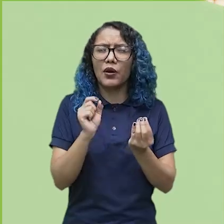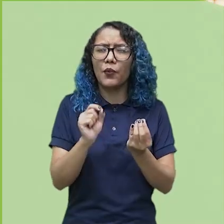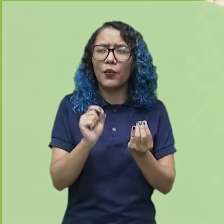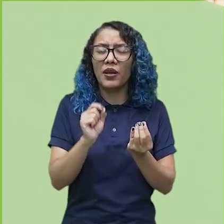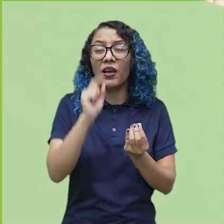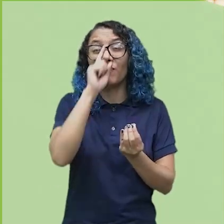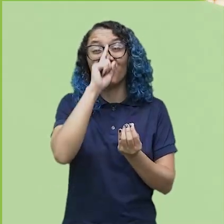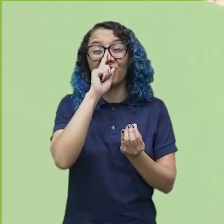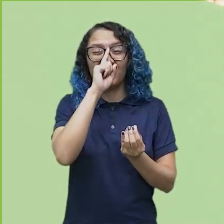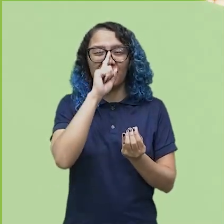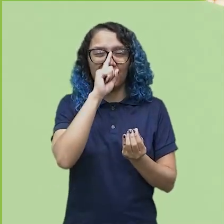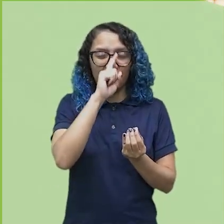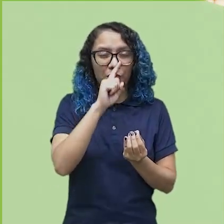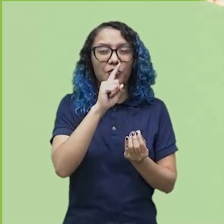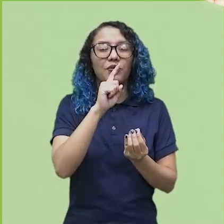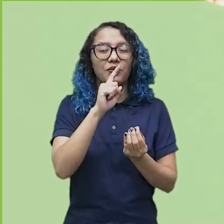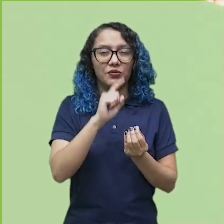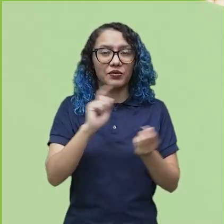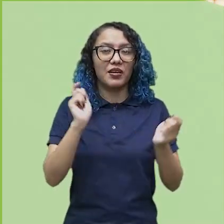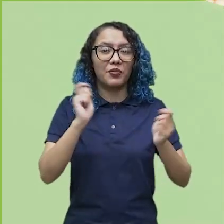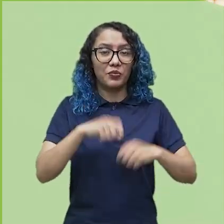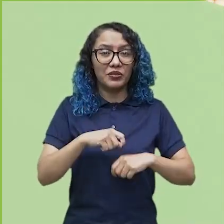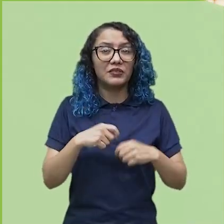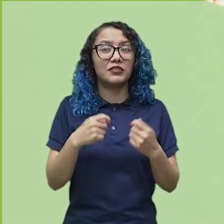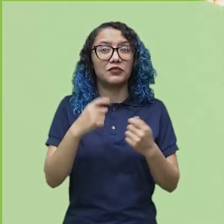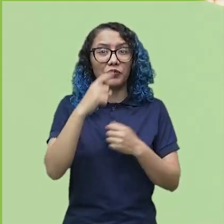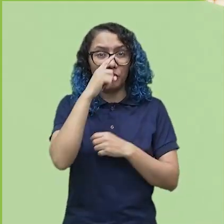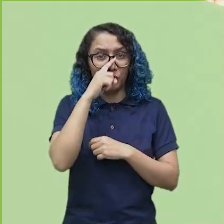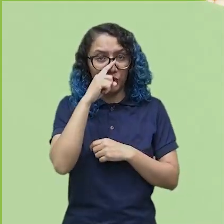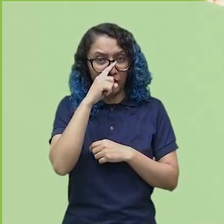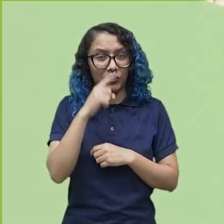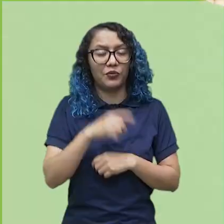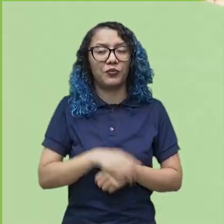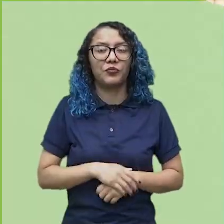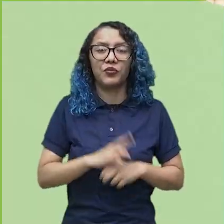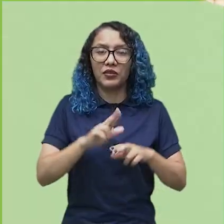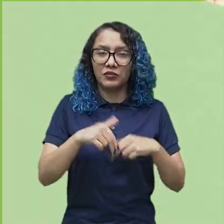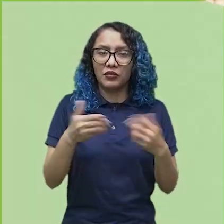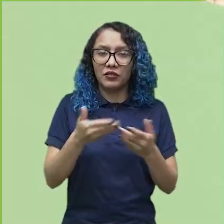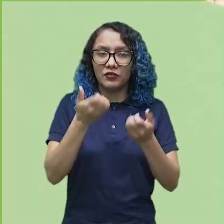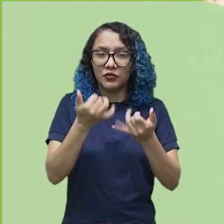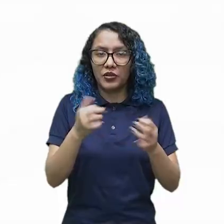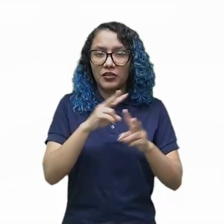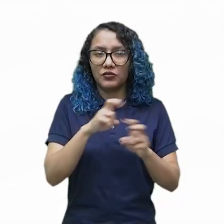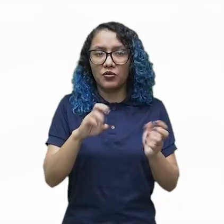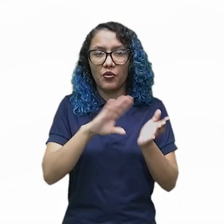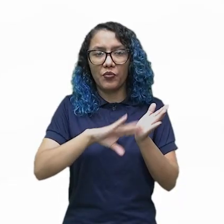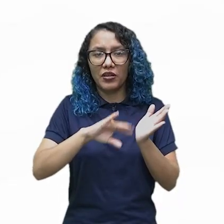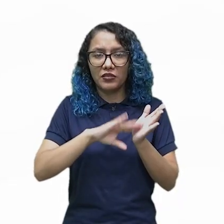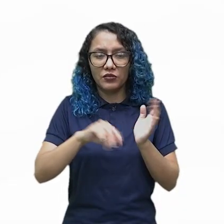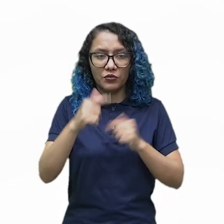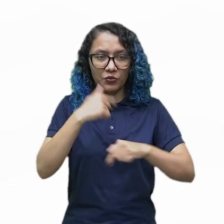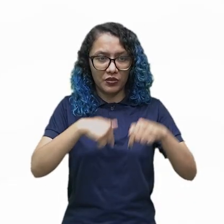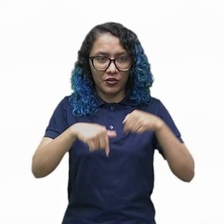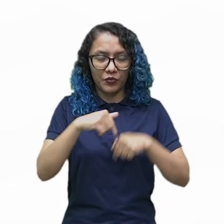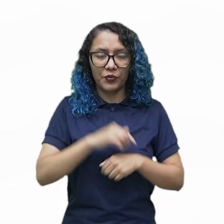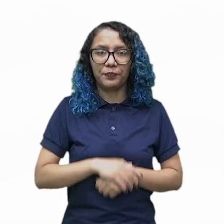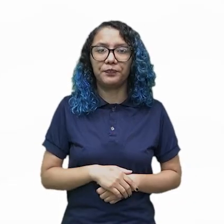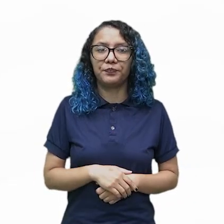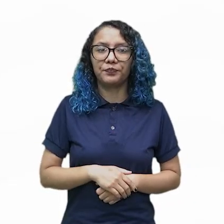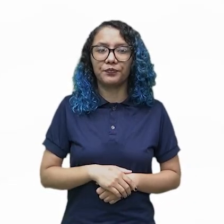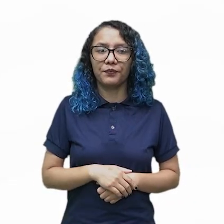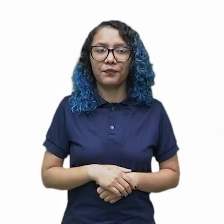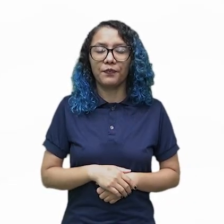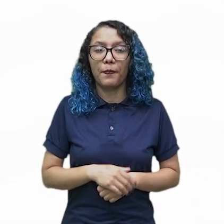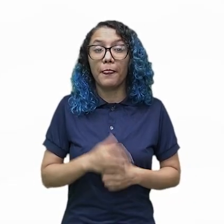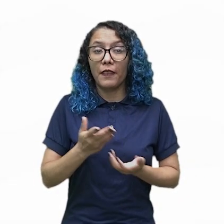são perigosas, que elas podem aí causar um pouquinho de risco, tá? E para isso a gente vai falar um pouquinho sobre resíduos químicos, E aí eu